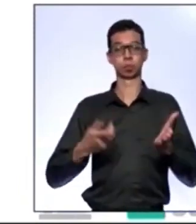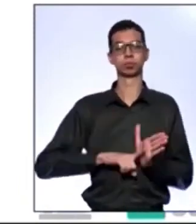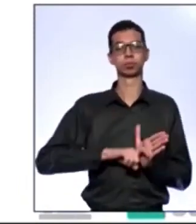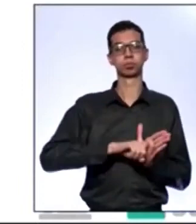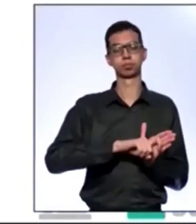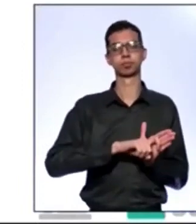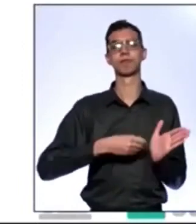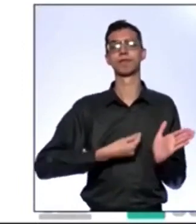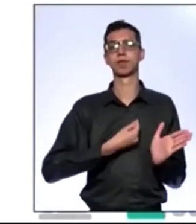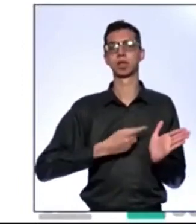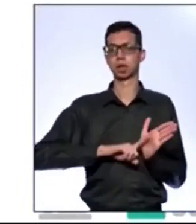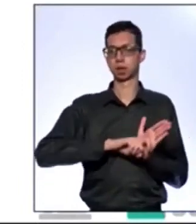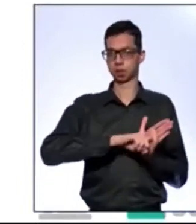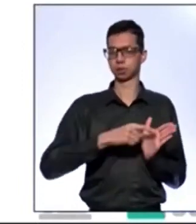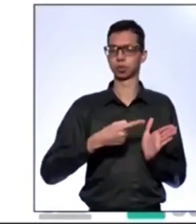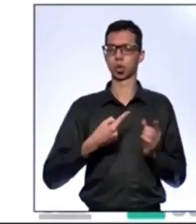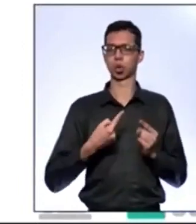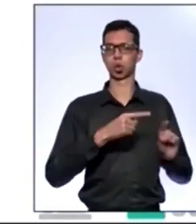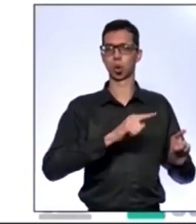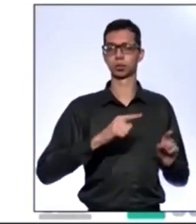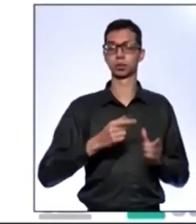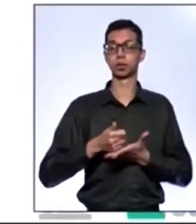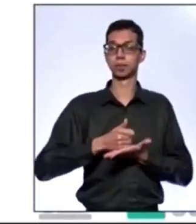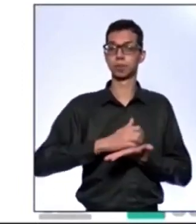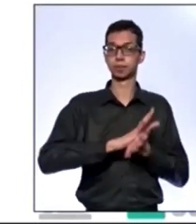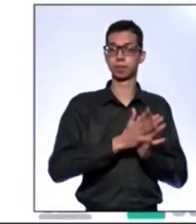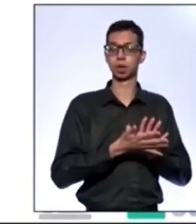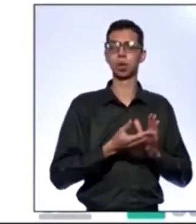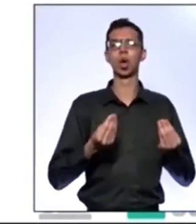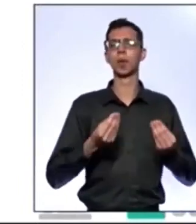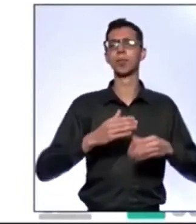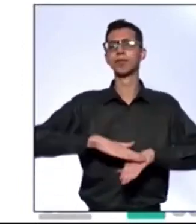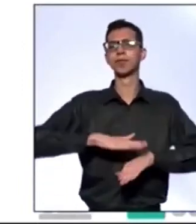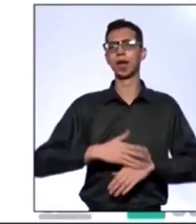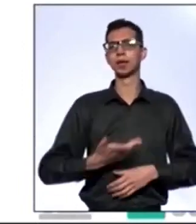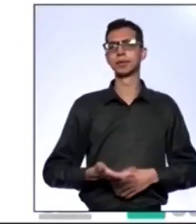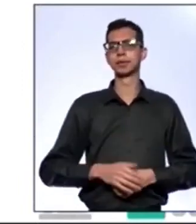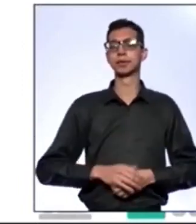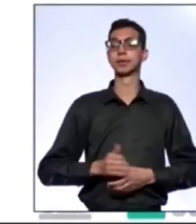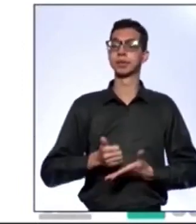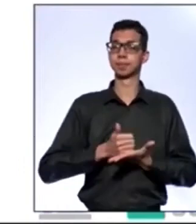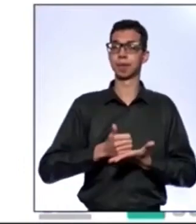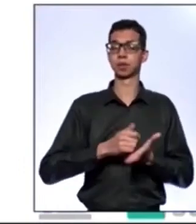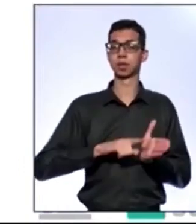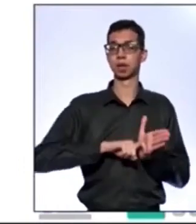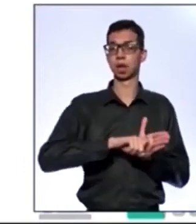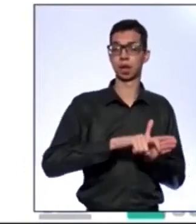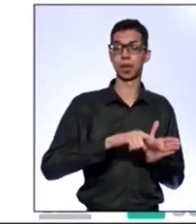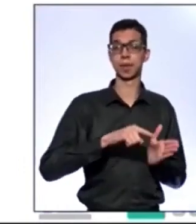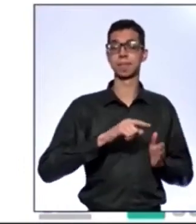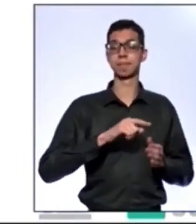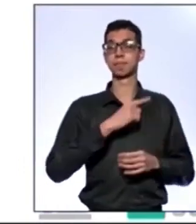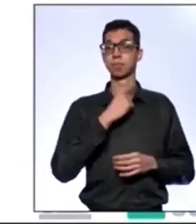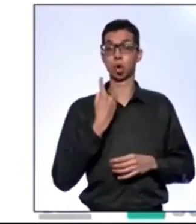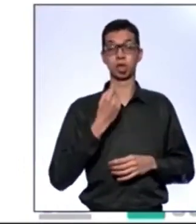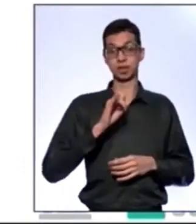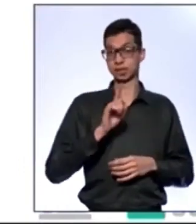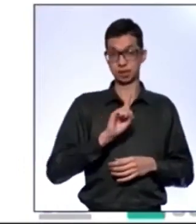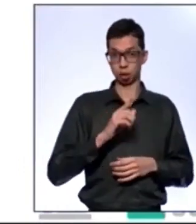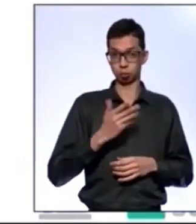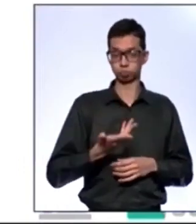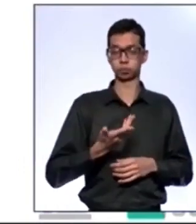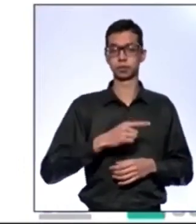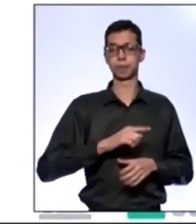bactérias? Como que eles fazem essas bactérias morrerem, ou se elas não morrerem, faz com que elas fiquem paradas, ou seja, elas não se multiplicam, elas não